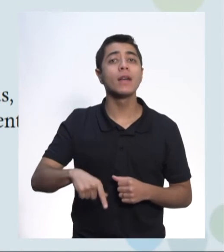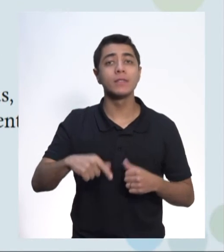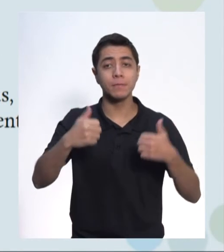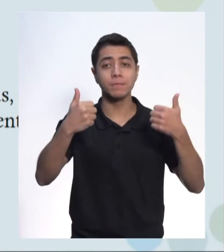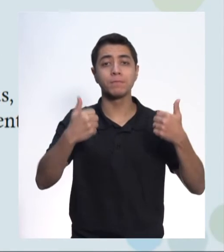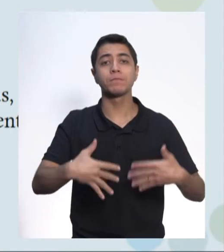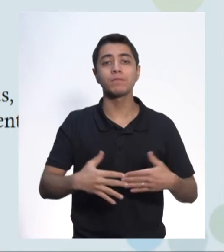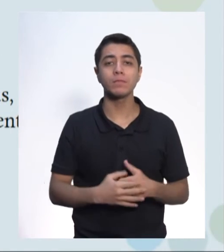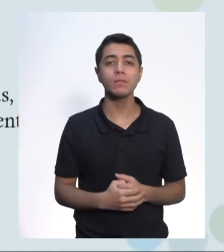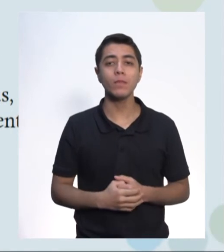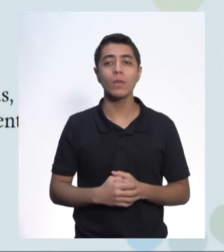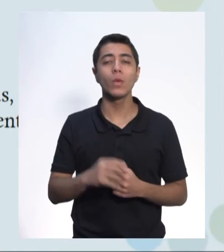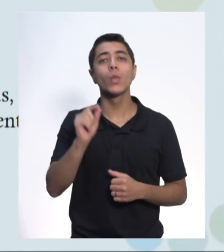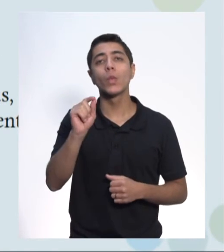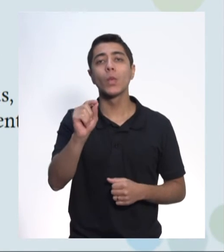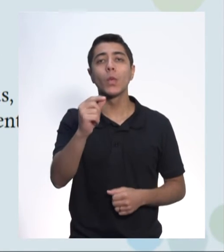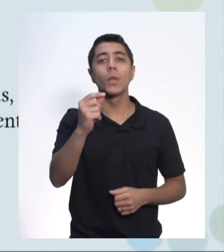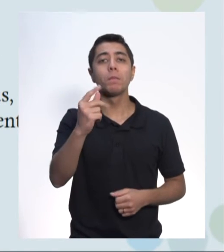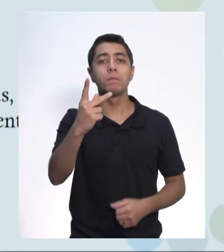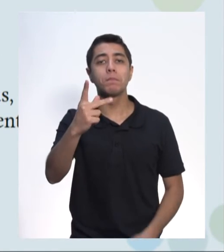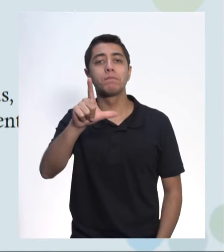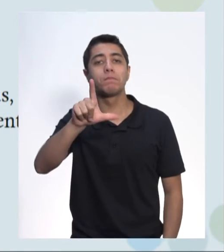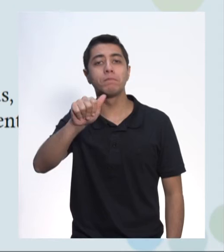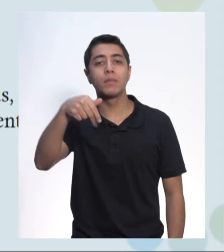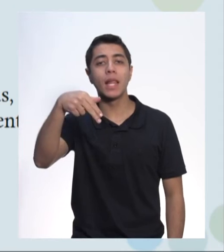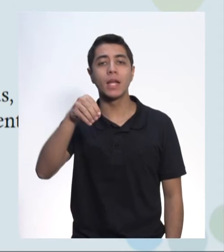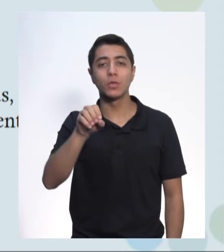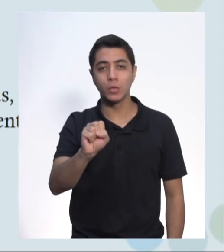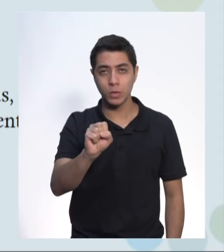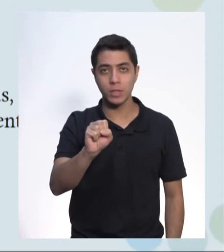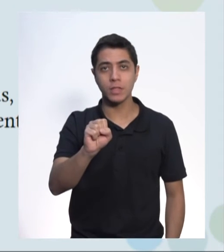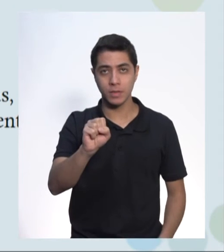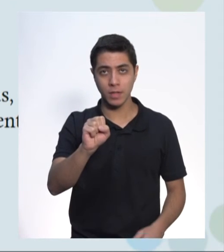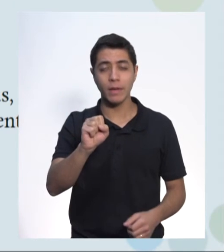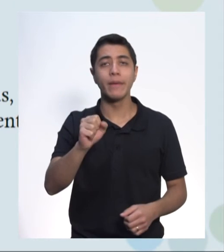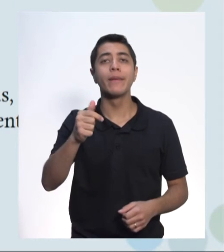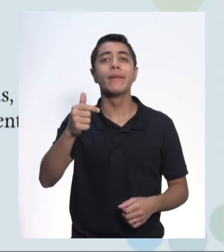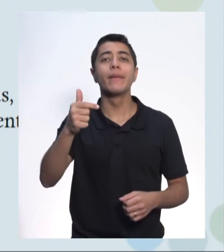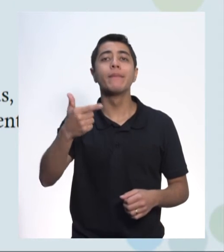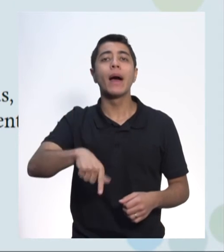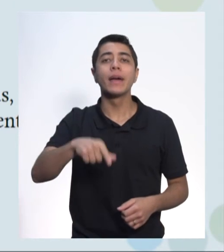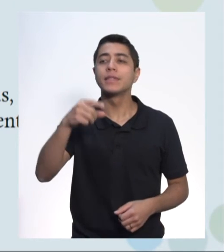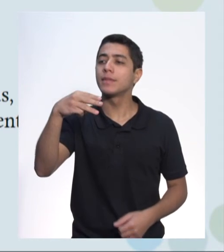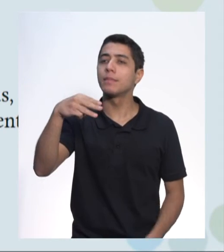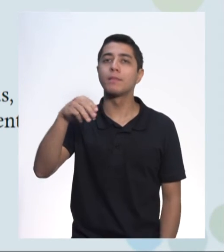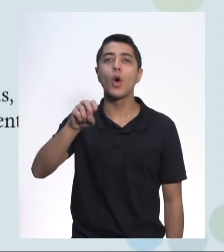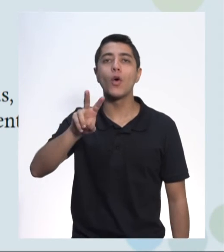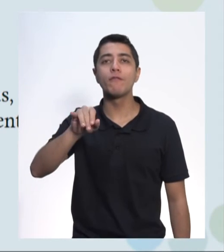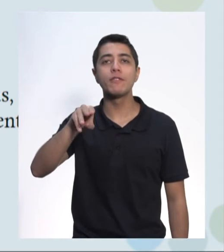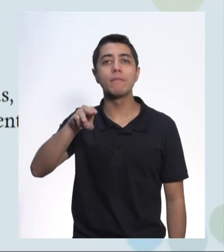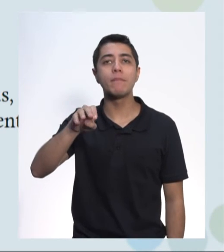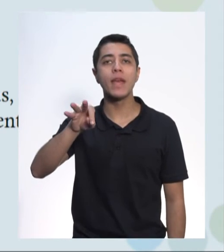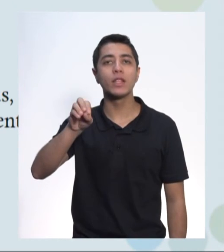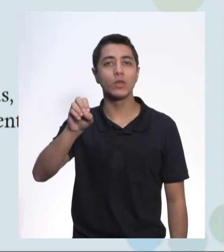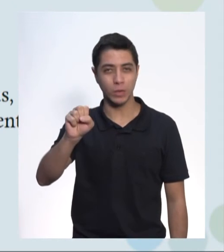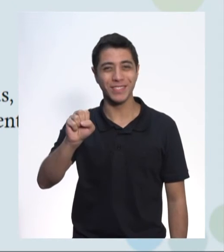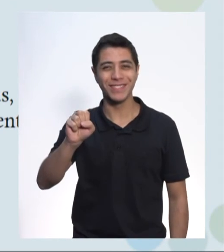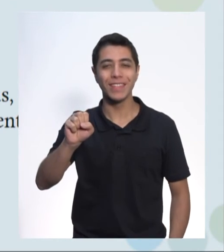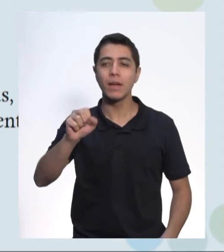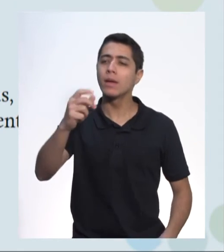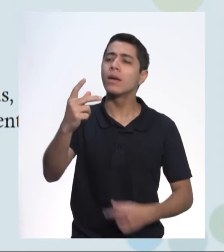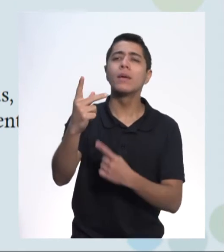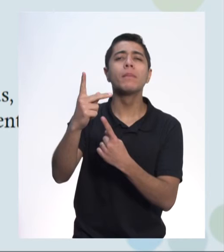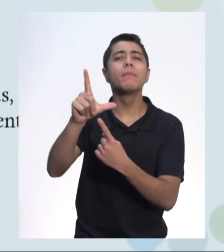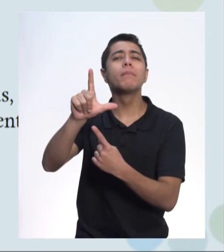planos e movimentos. Quais são os planos que a gente falou na outra aula? A gente falou sobre o primeiro plano, que é o do ombro para cima,